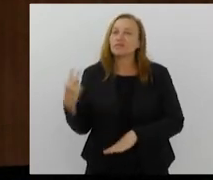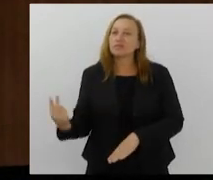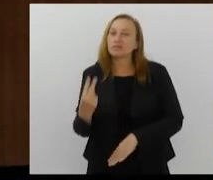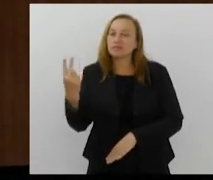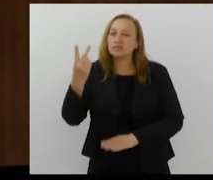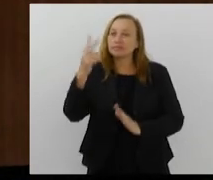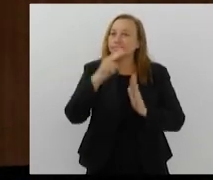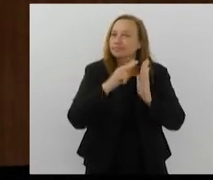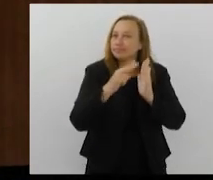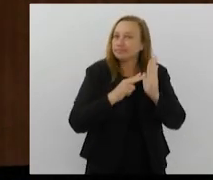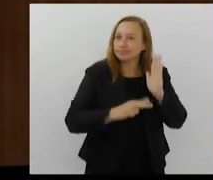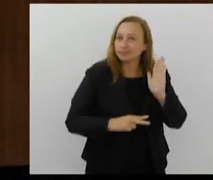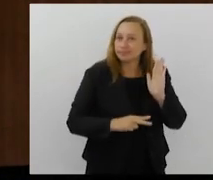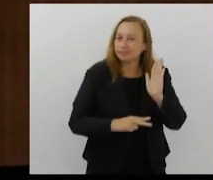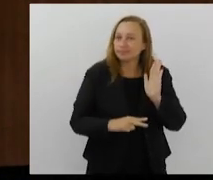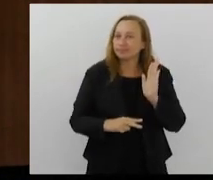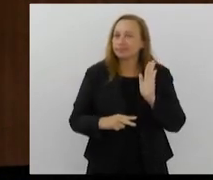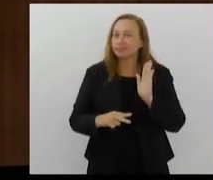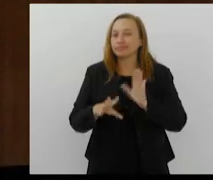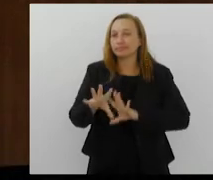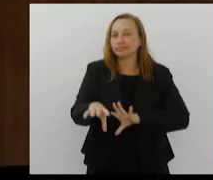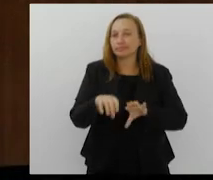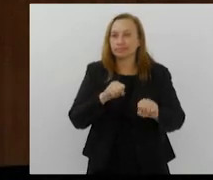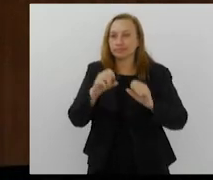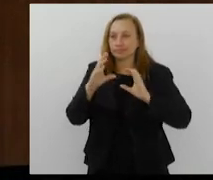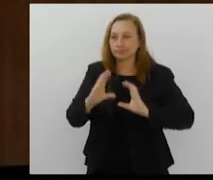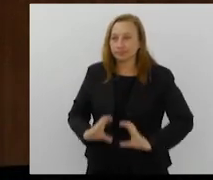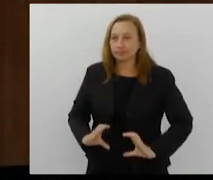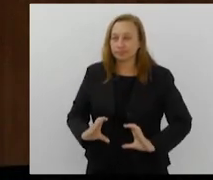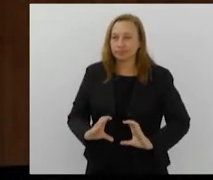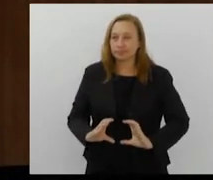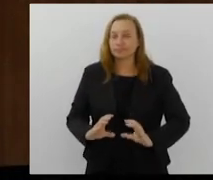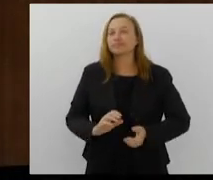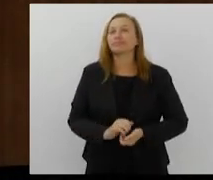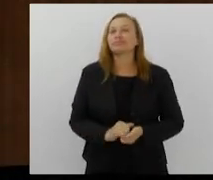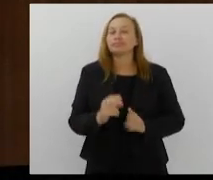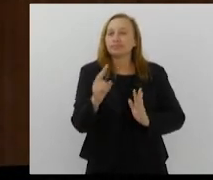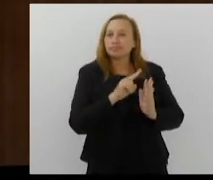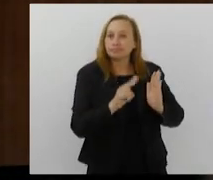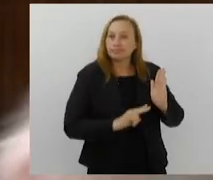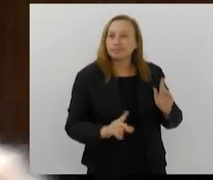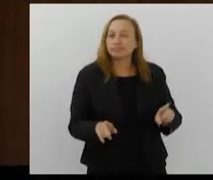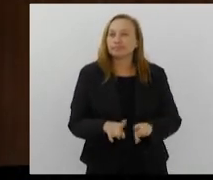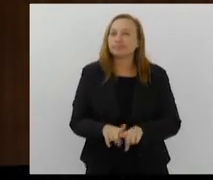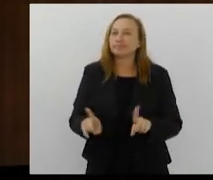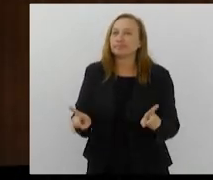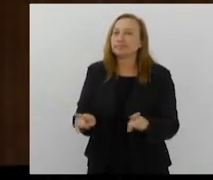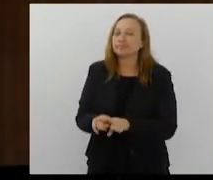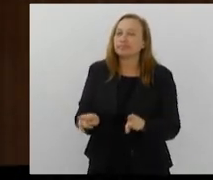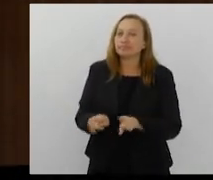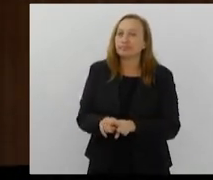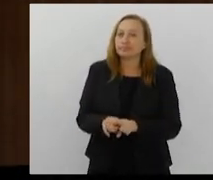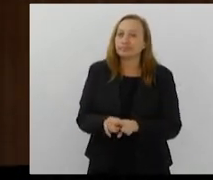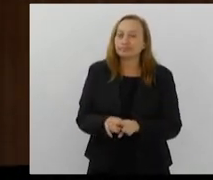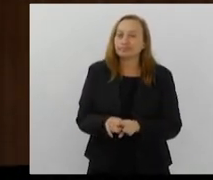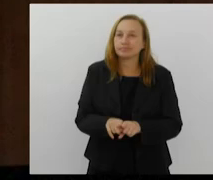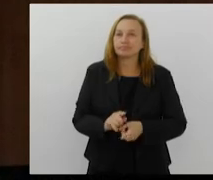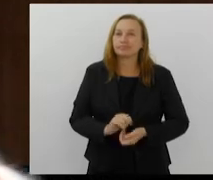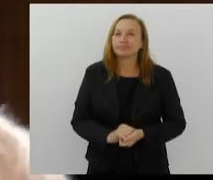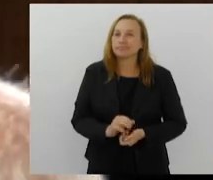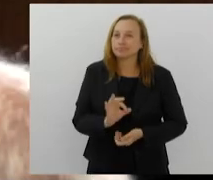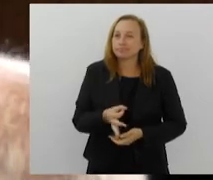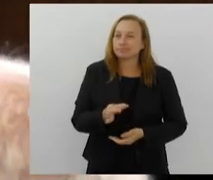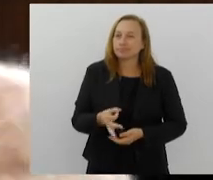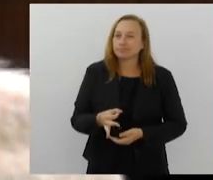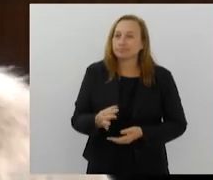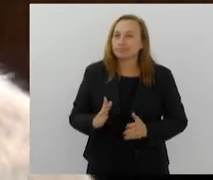da leitura e da formação de cidadãs e cidadãos leitores, mas também da afirmação daquilo que